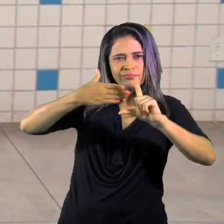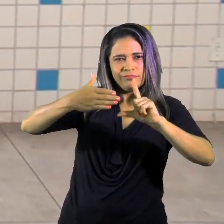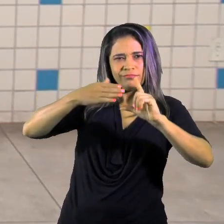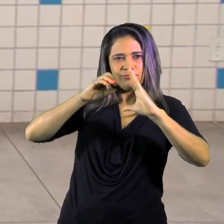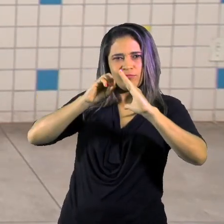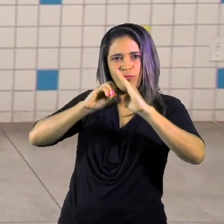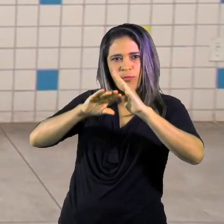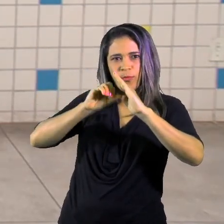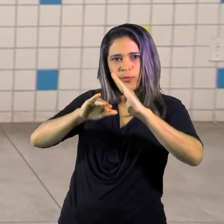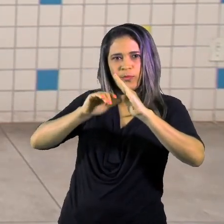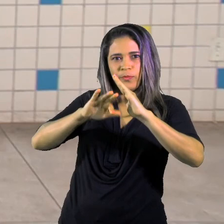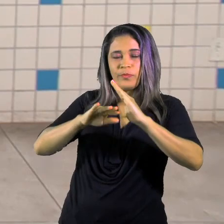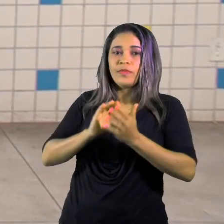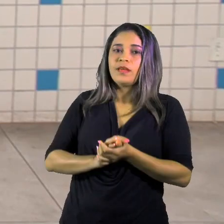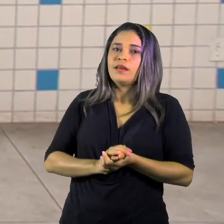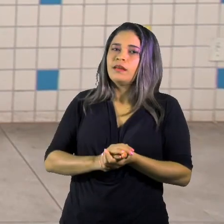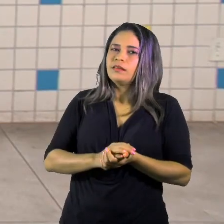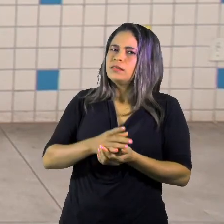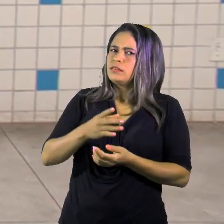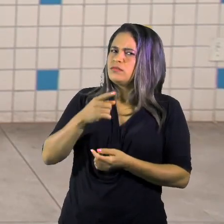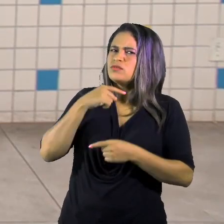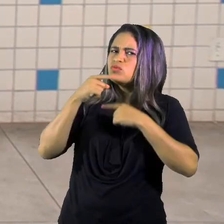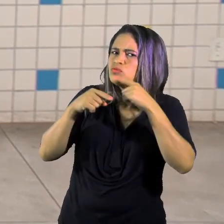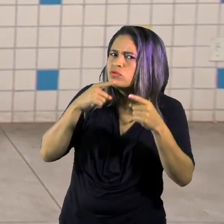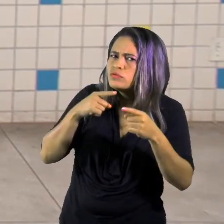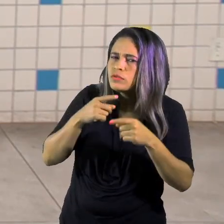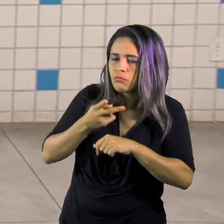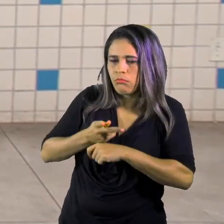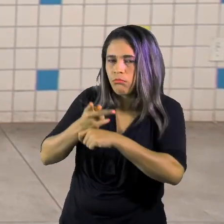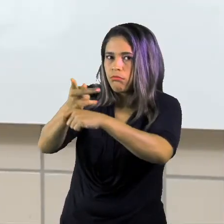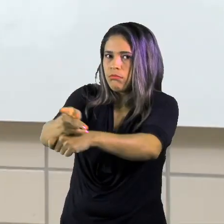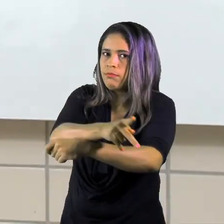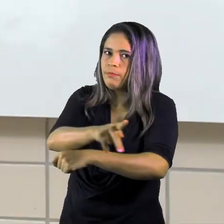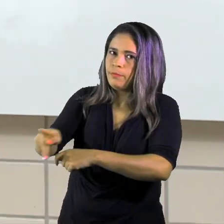e não deixe de tirar dúvida com seu professor e